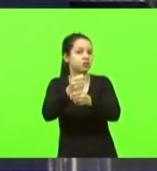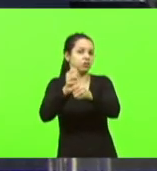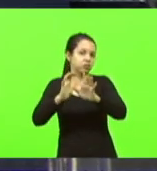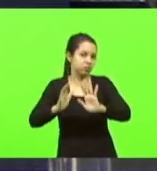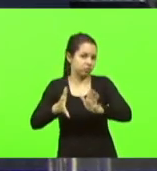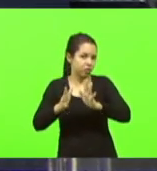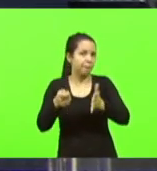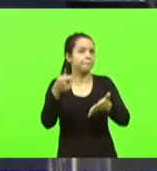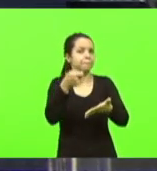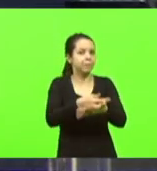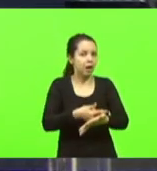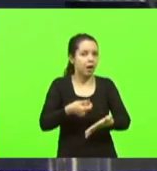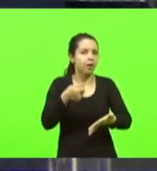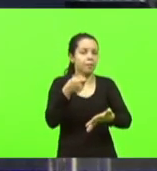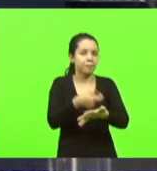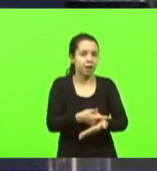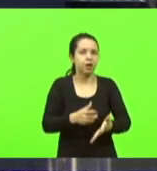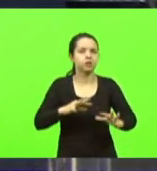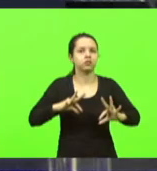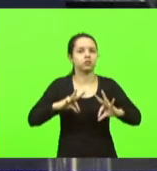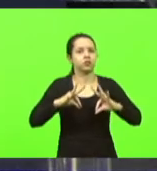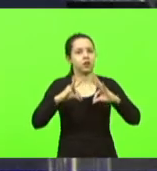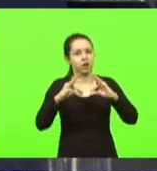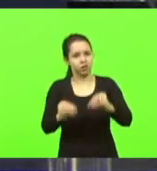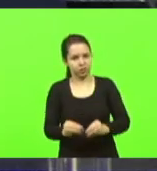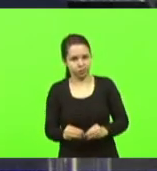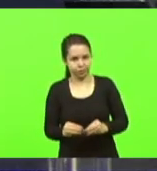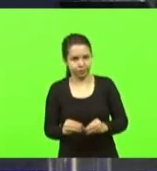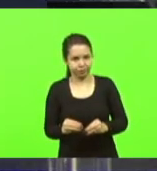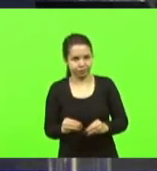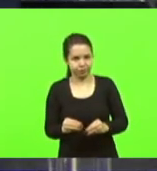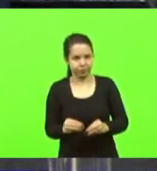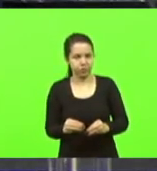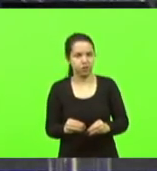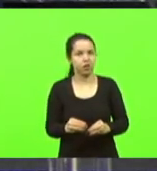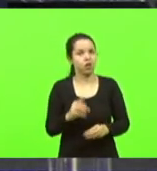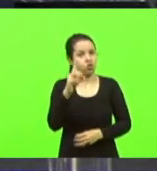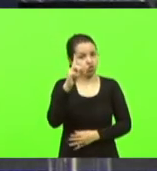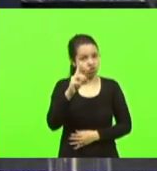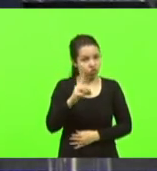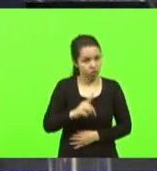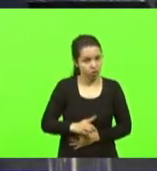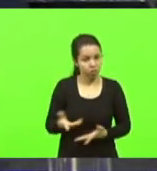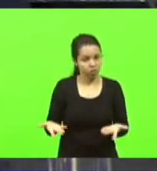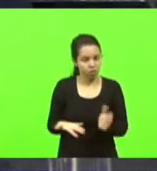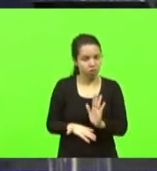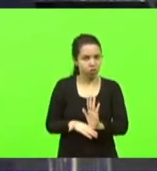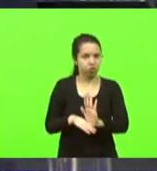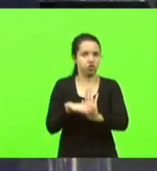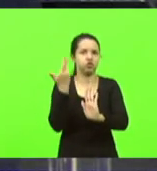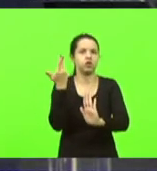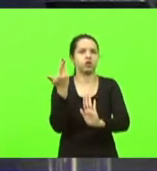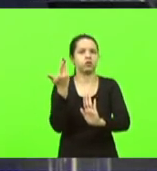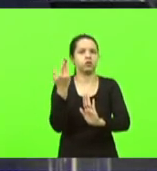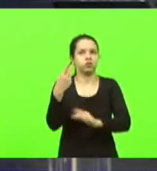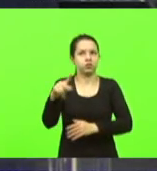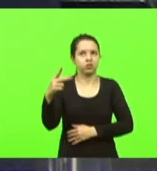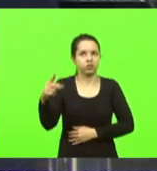pagar uma integralidade Oi e esse direito está sendo retirado deles